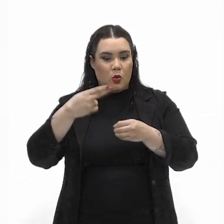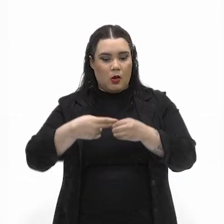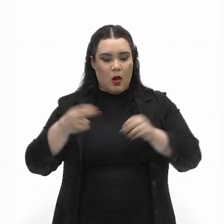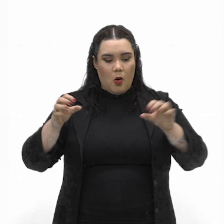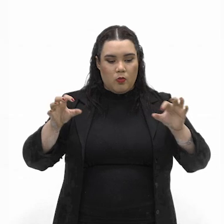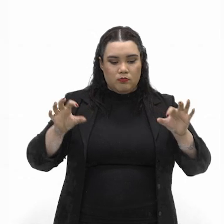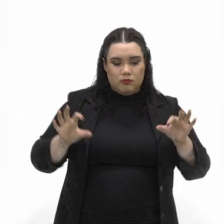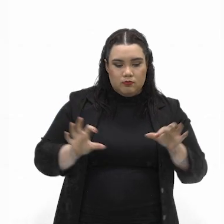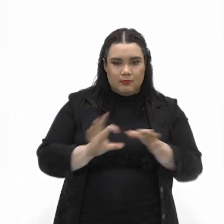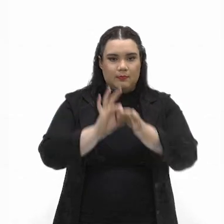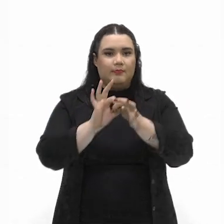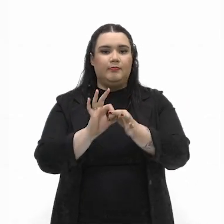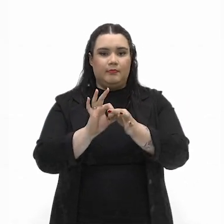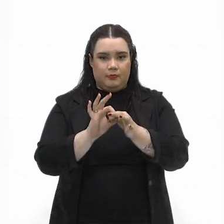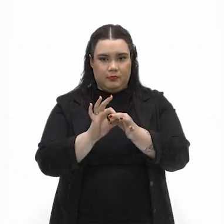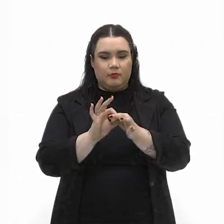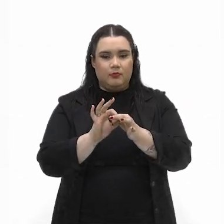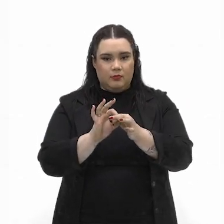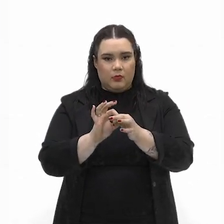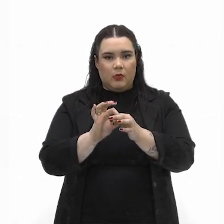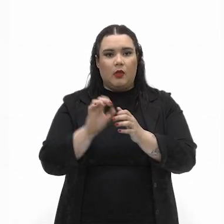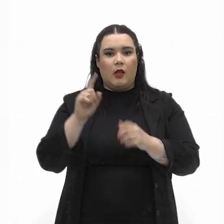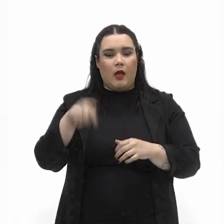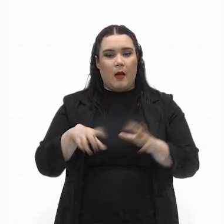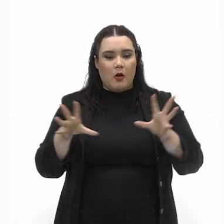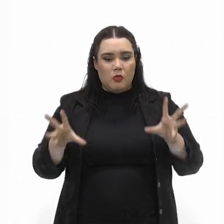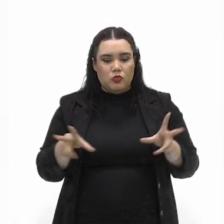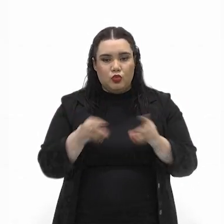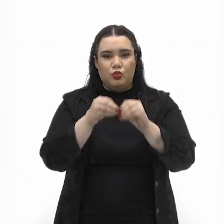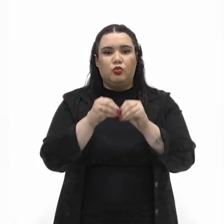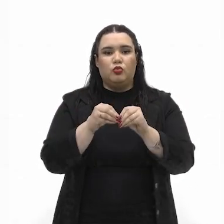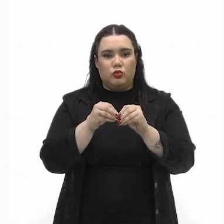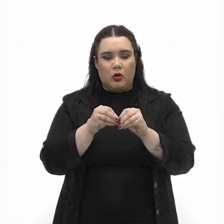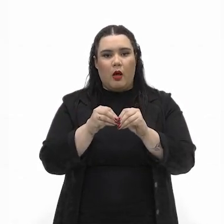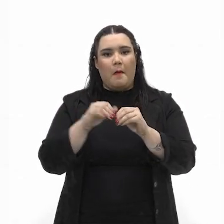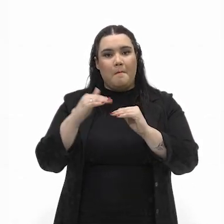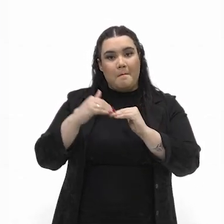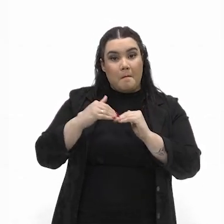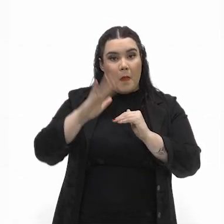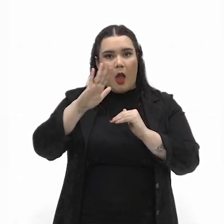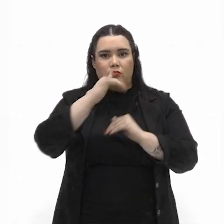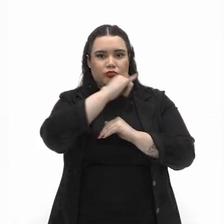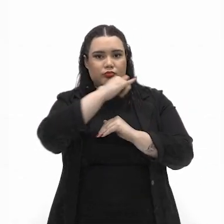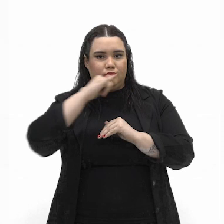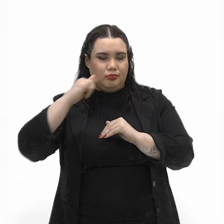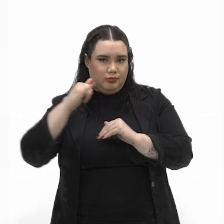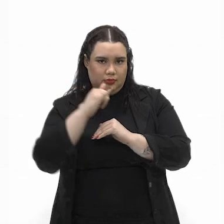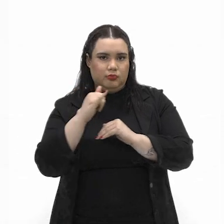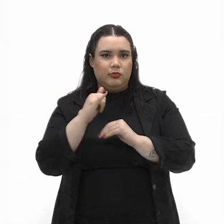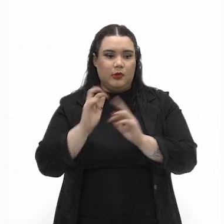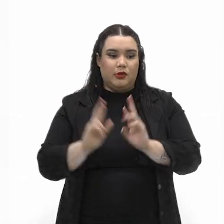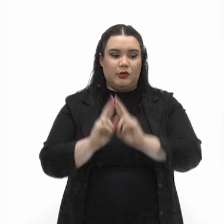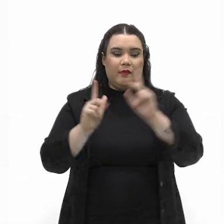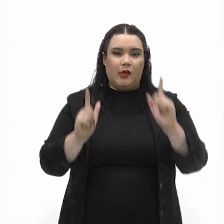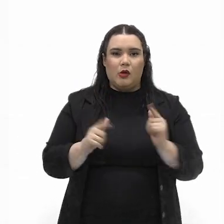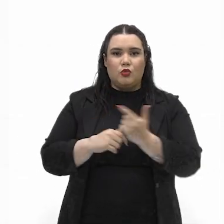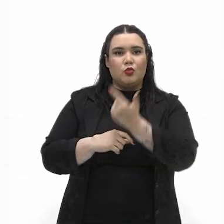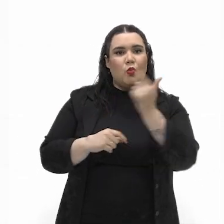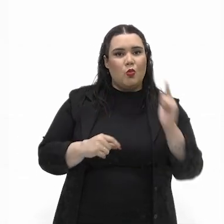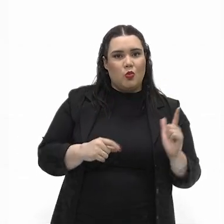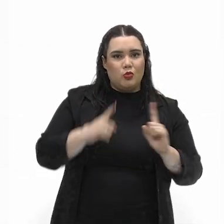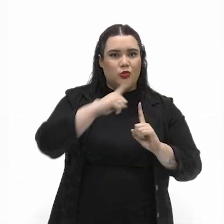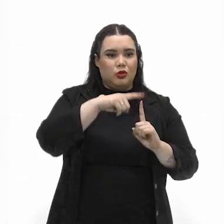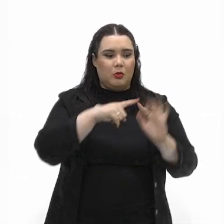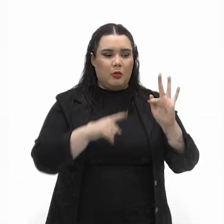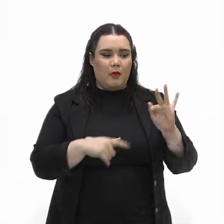núcleos. A fusão nuclear, ela consegue gerar mais energia do que a fissão nuclear, tá, pessoal? Então, o que